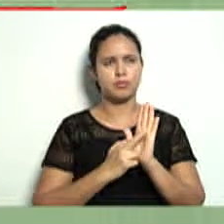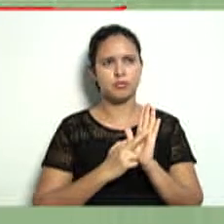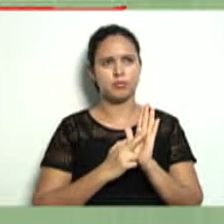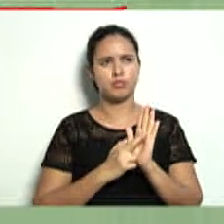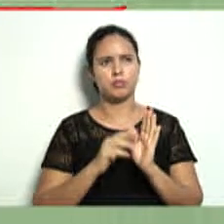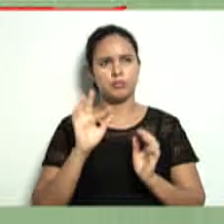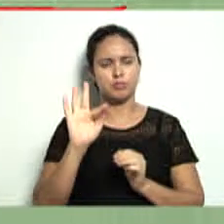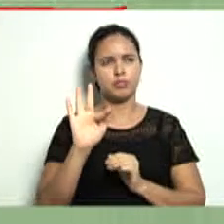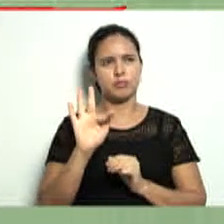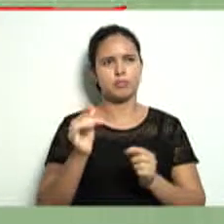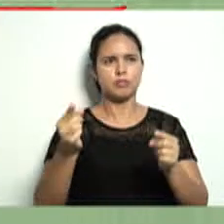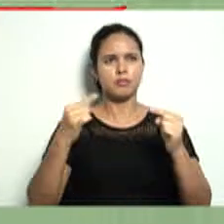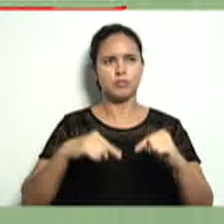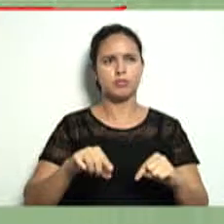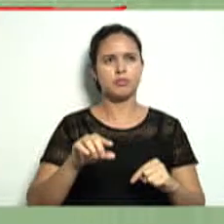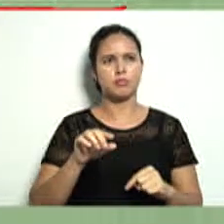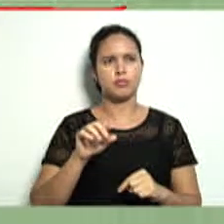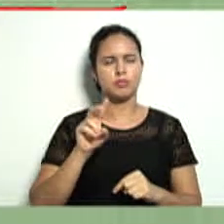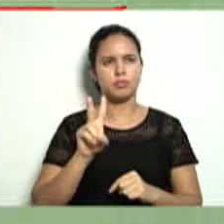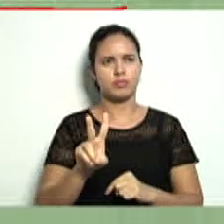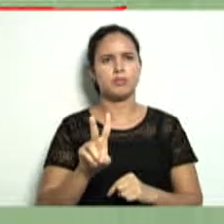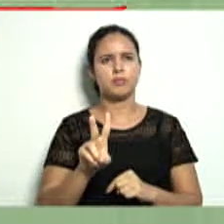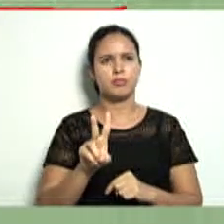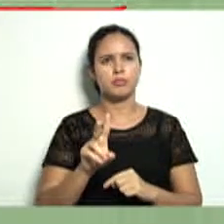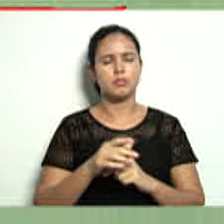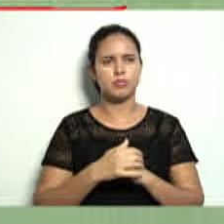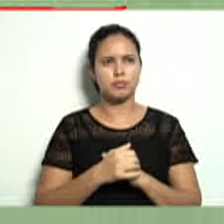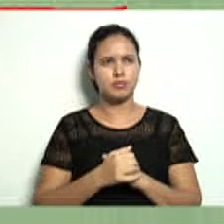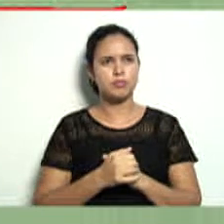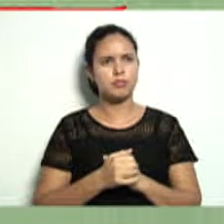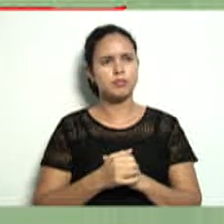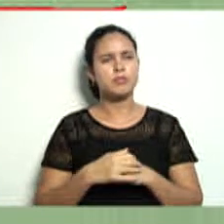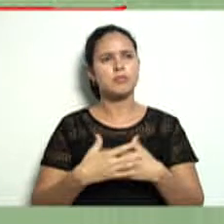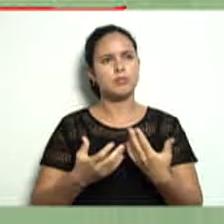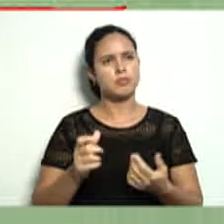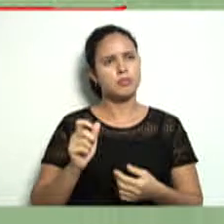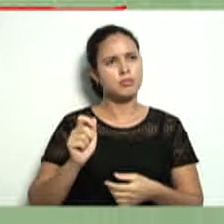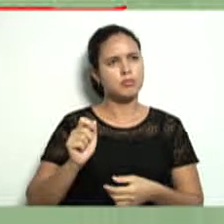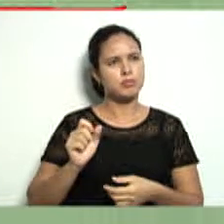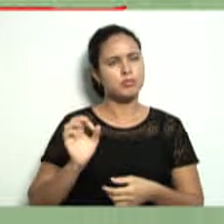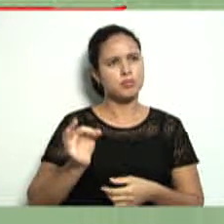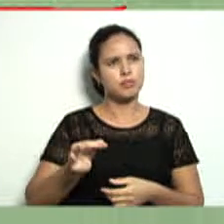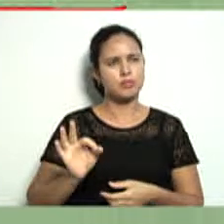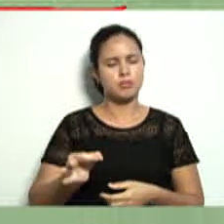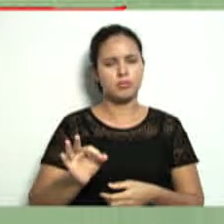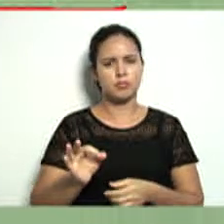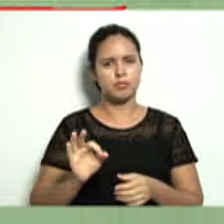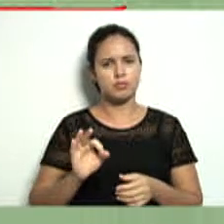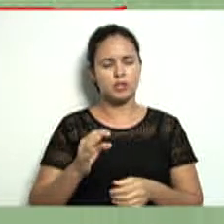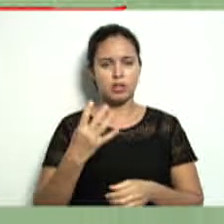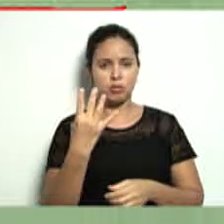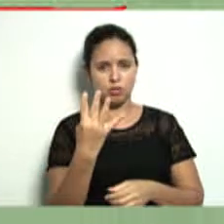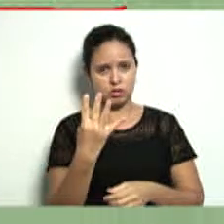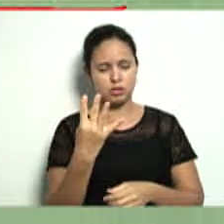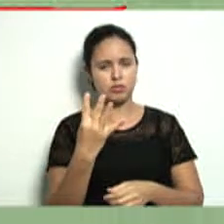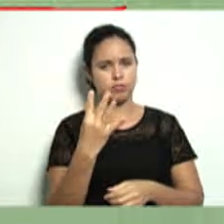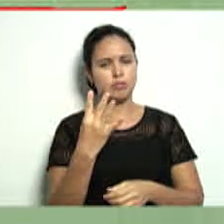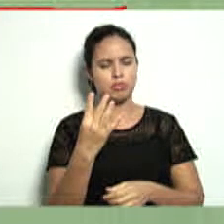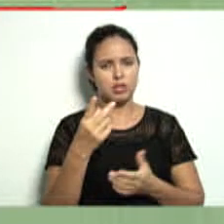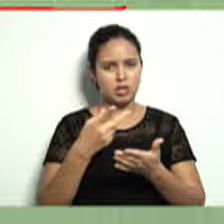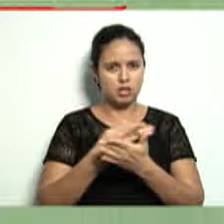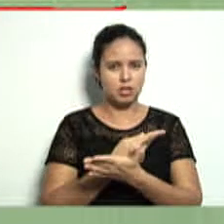V. Tivemos unanimidade. Parabéns a vocês aí. Realmente, a quarta afirmativa ela está errada,